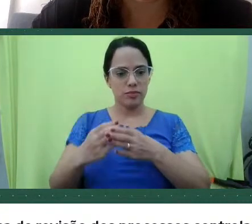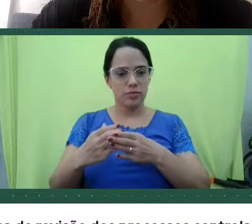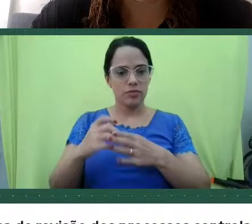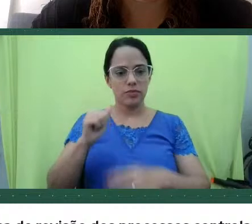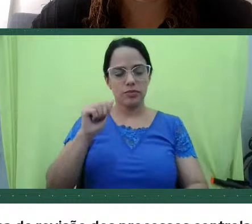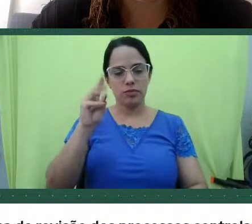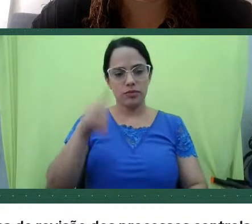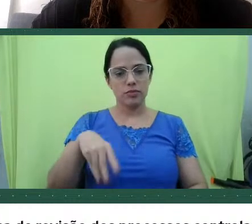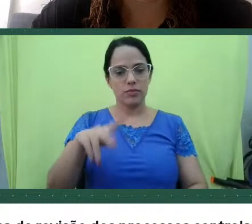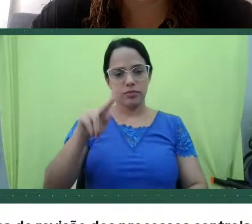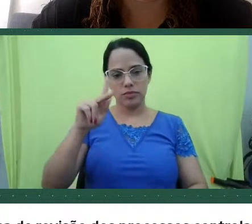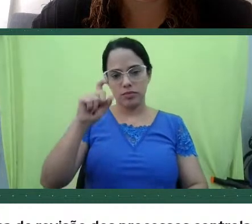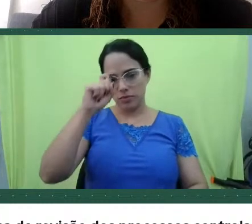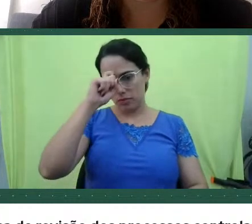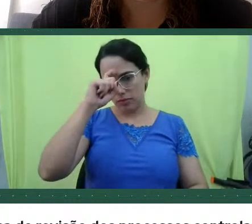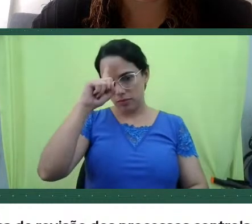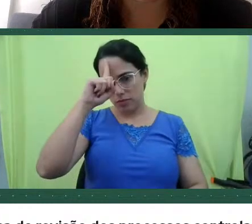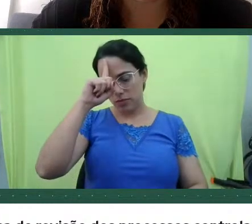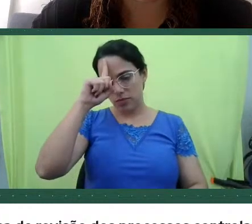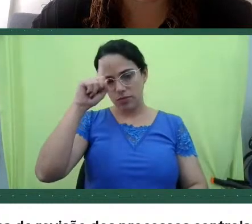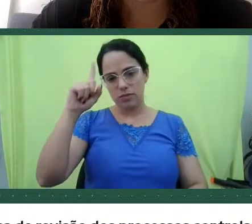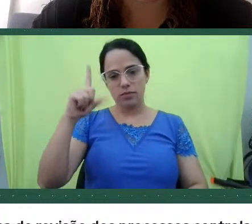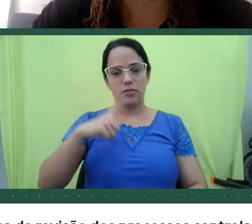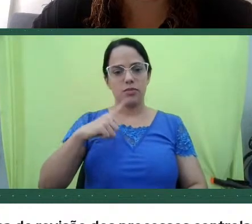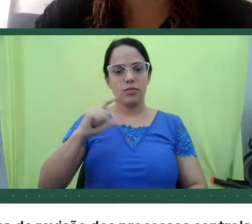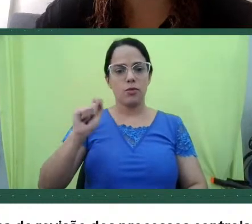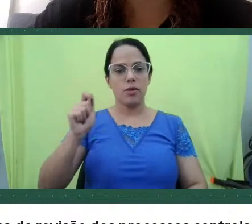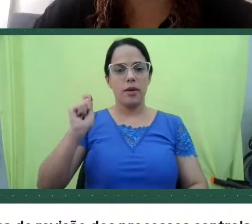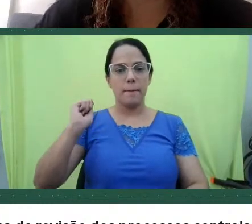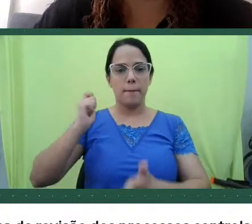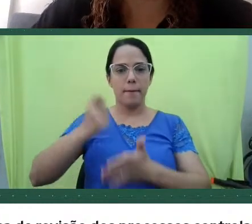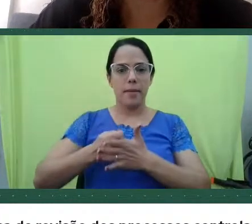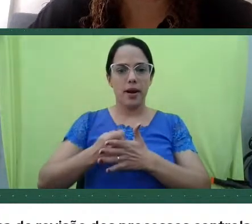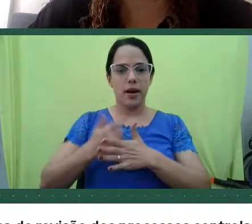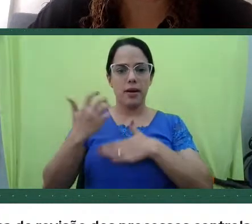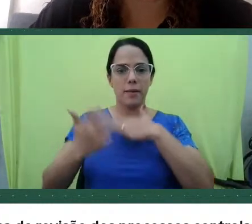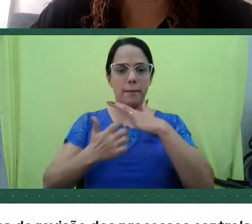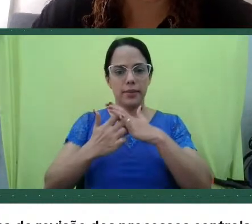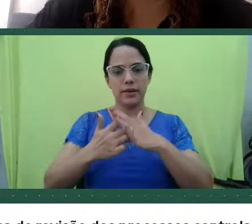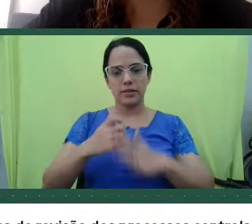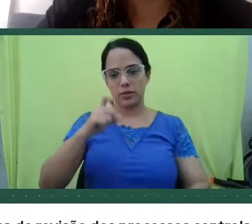hospitalar contratar uma auditoria hospitalar.